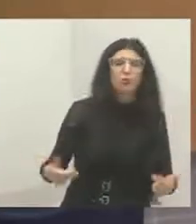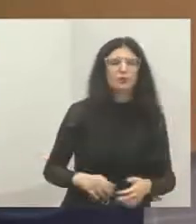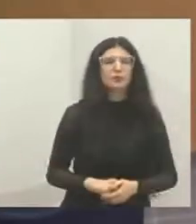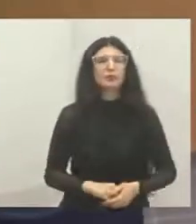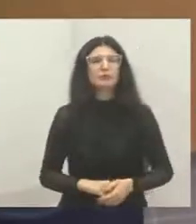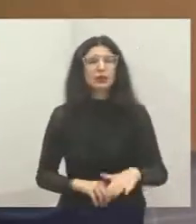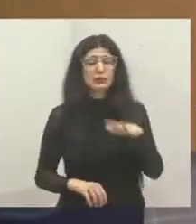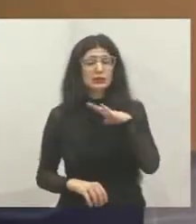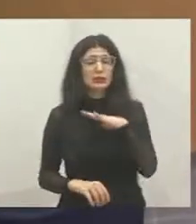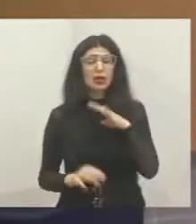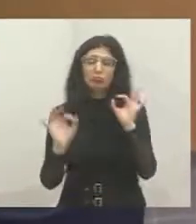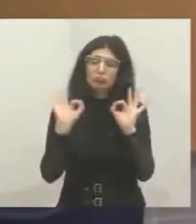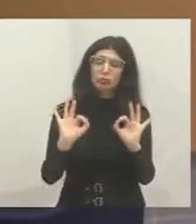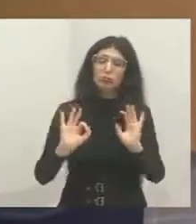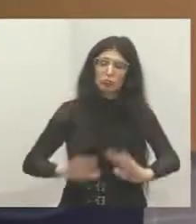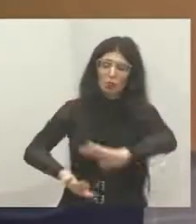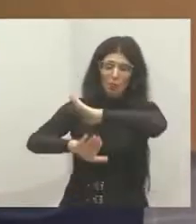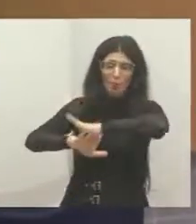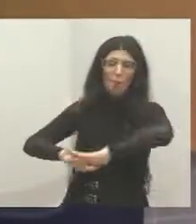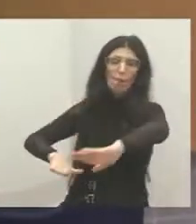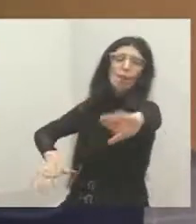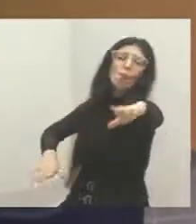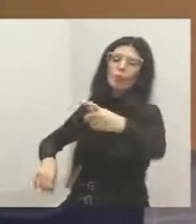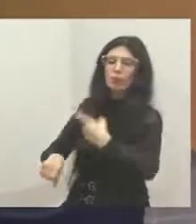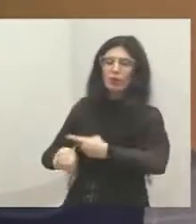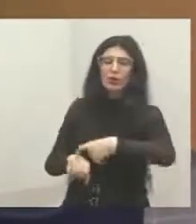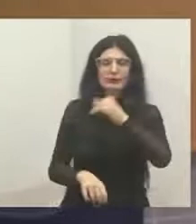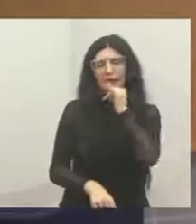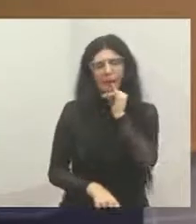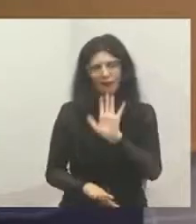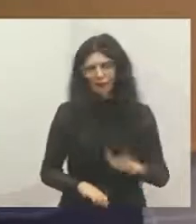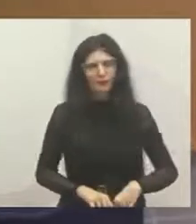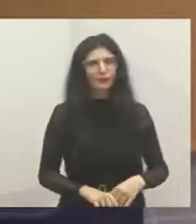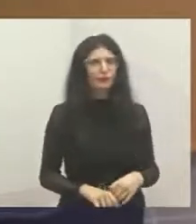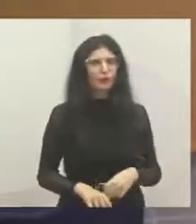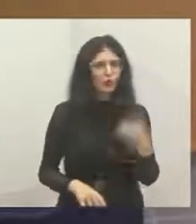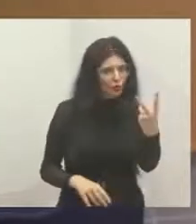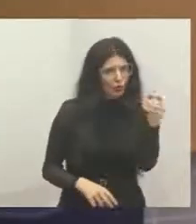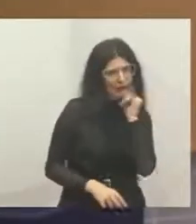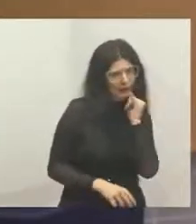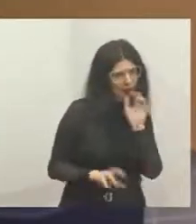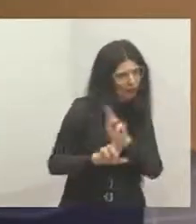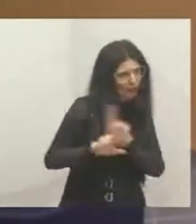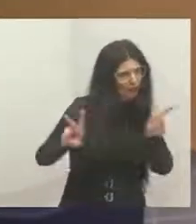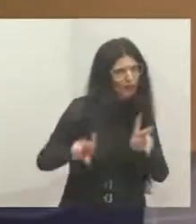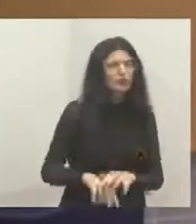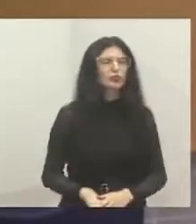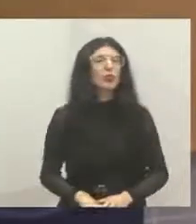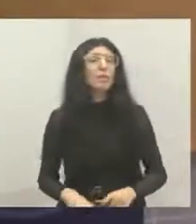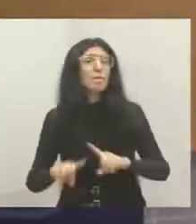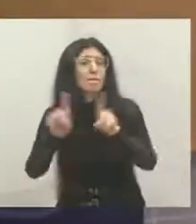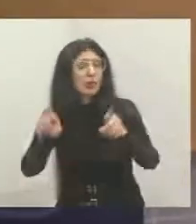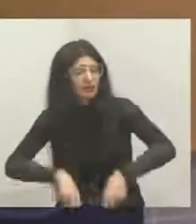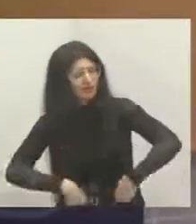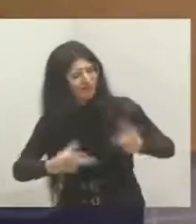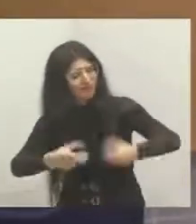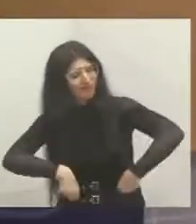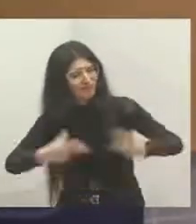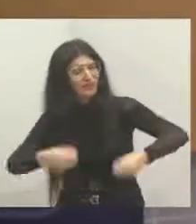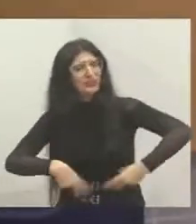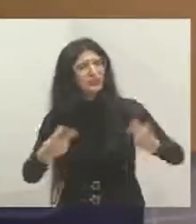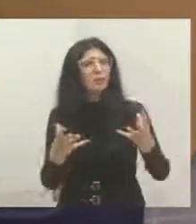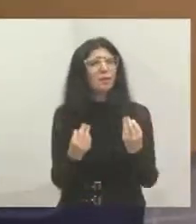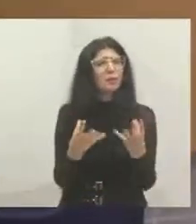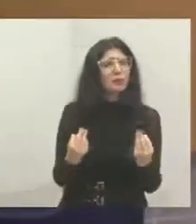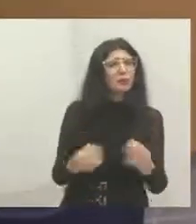ordem. Então, não necessariamente é só essa colocação. Temos vários gastos que são acoplados, que envolvem o